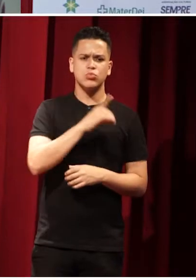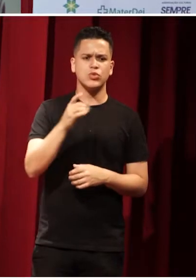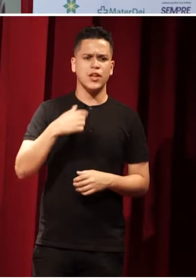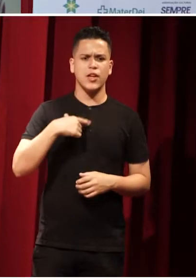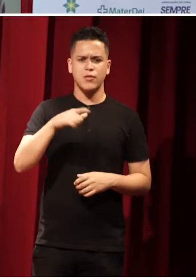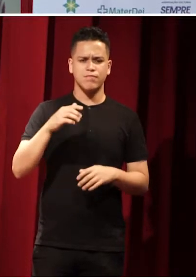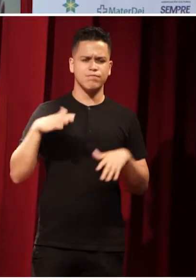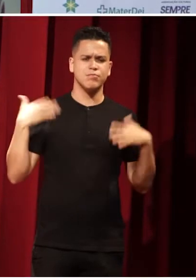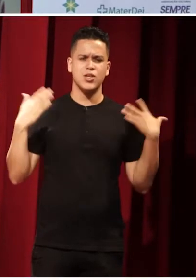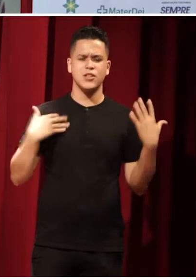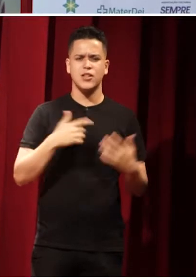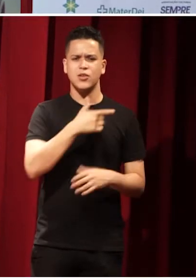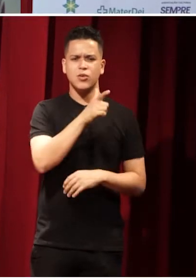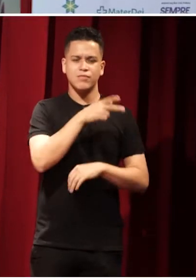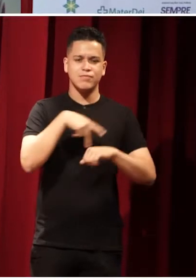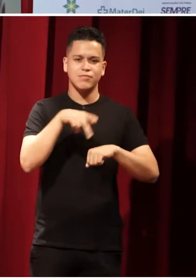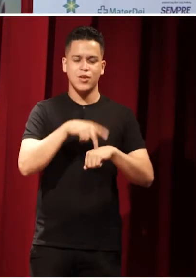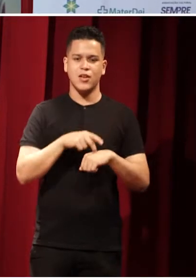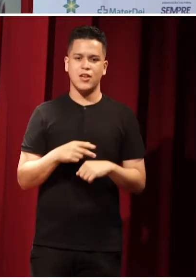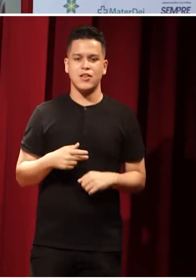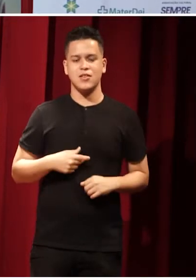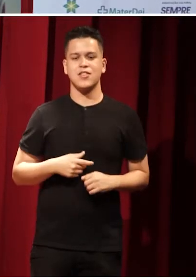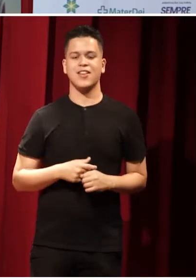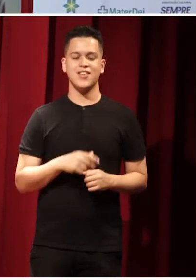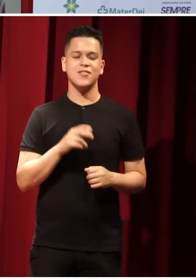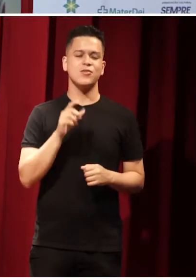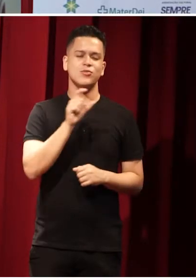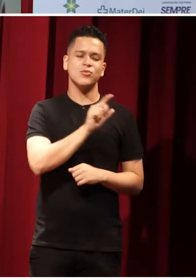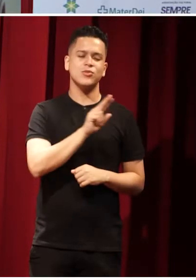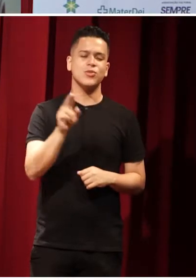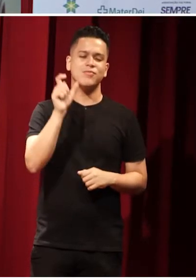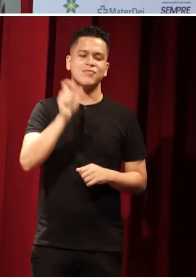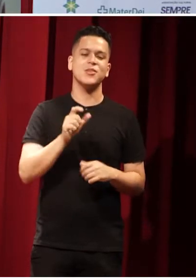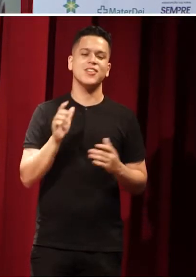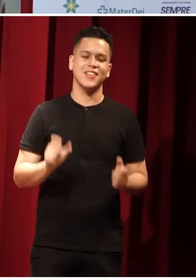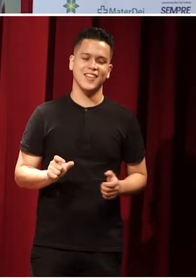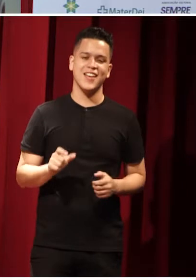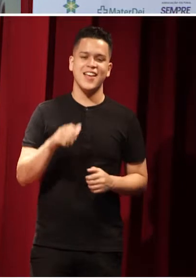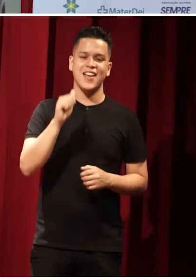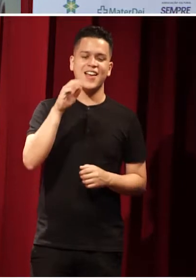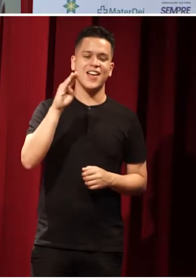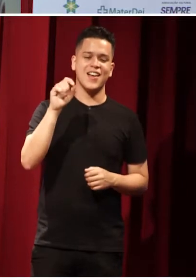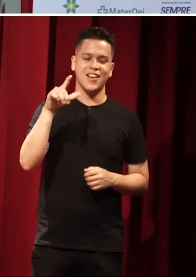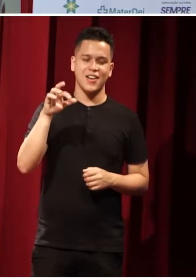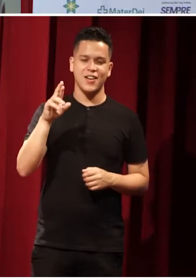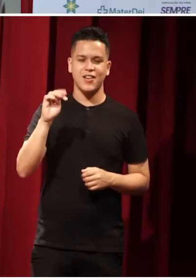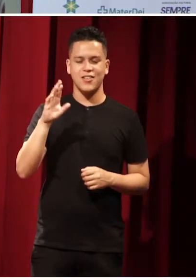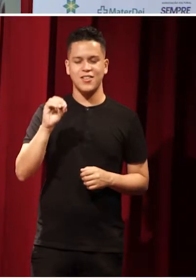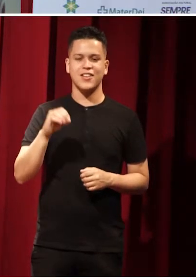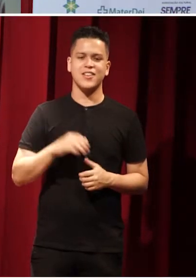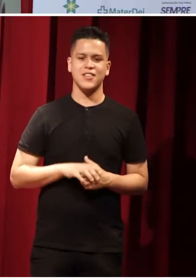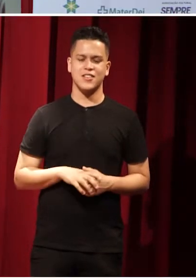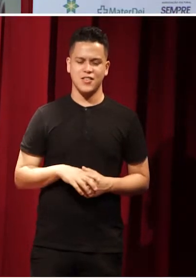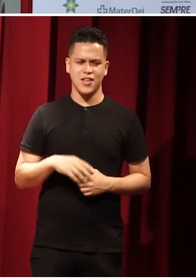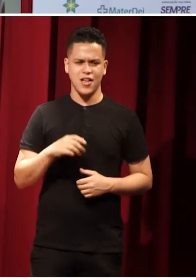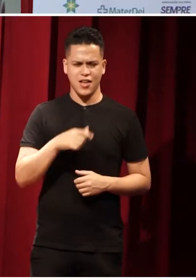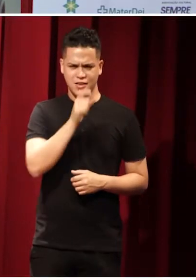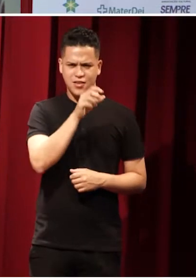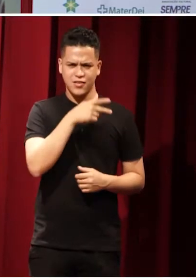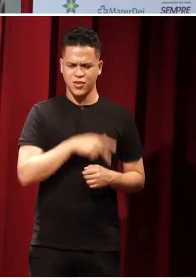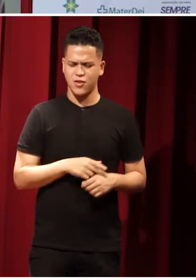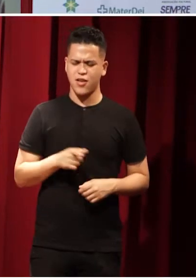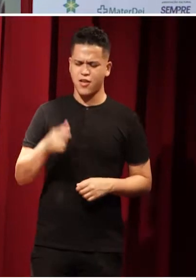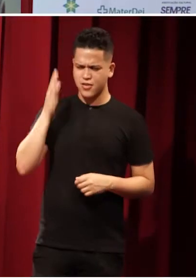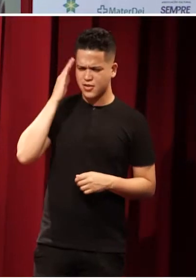mim. Eu não vou falar o nome dele não, Alberto Mangel. Oi, Alberto, tudo bem? Ele, fiquei sabendo